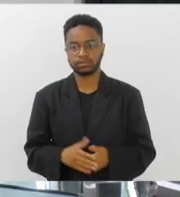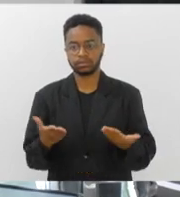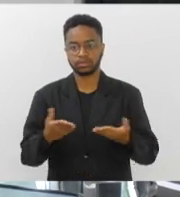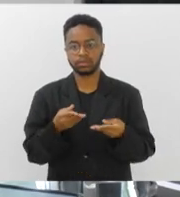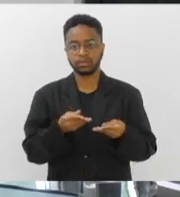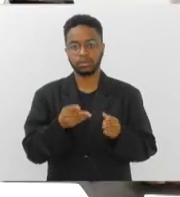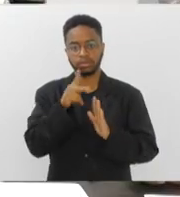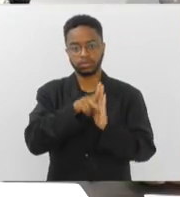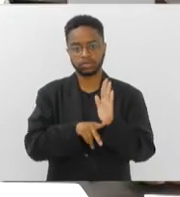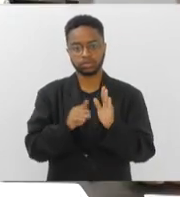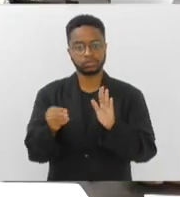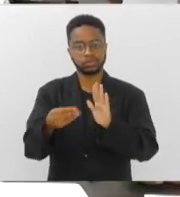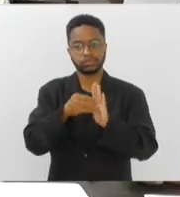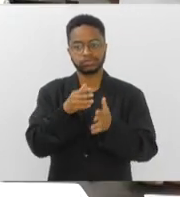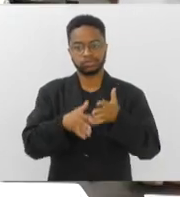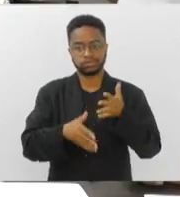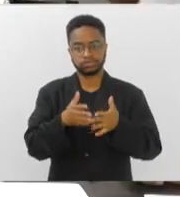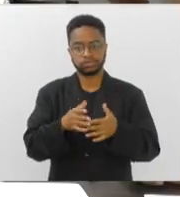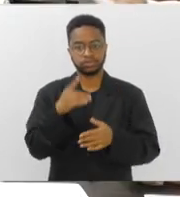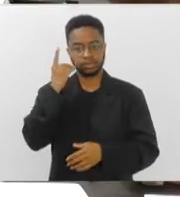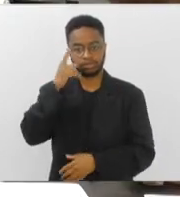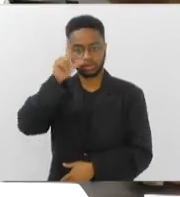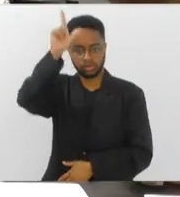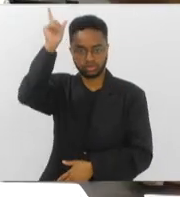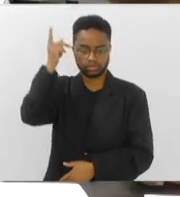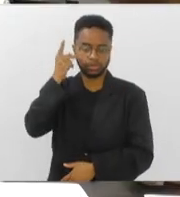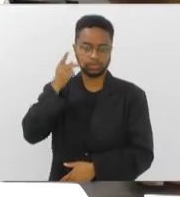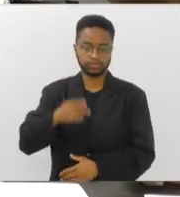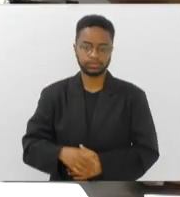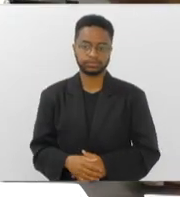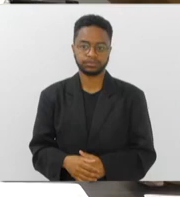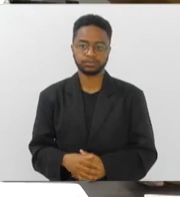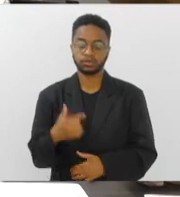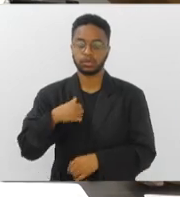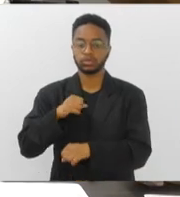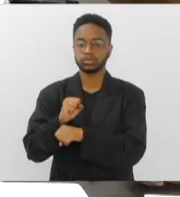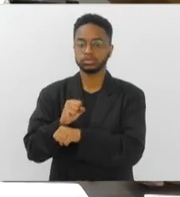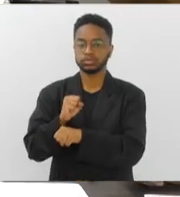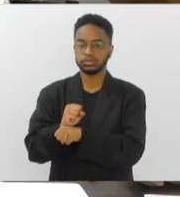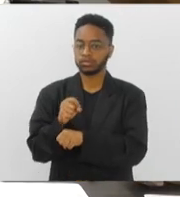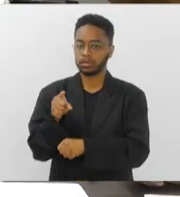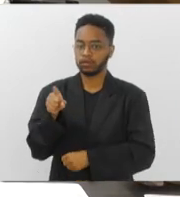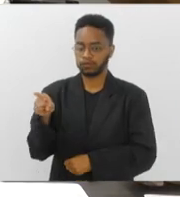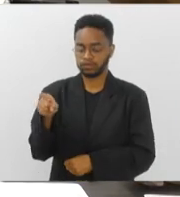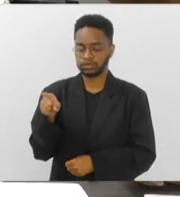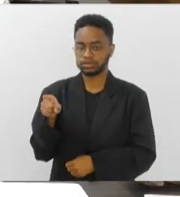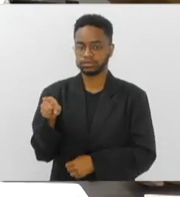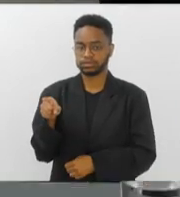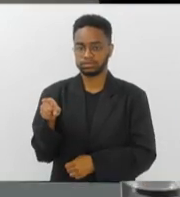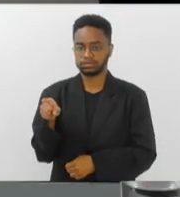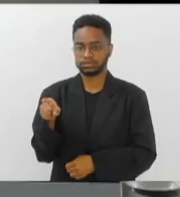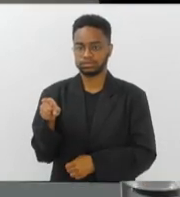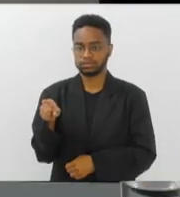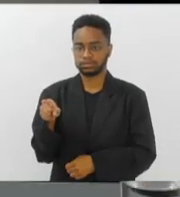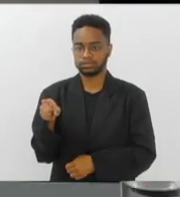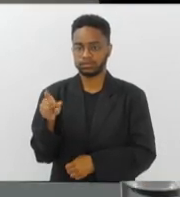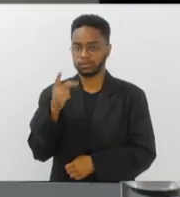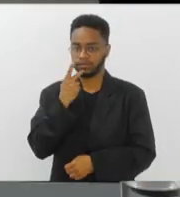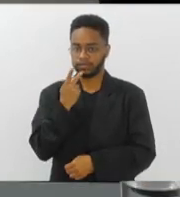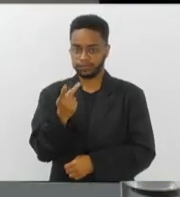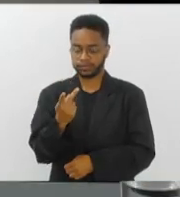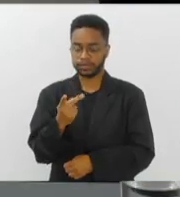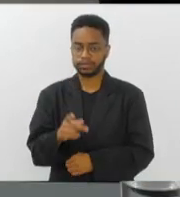foi prejudicado. Presidente. Deputado Luiz Paulo. Eu estava aguardando Vossa Excelência se